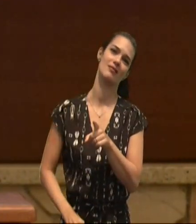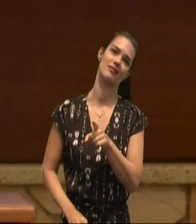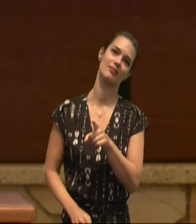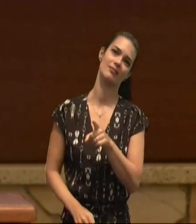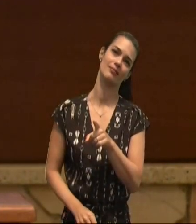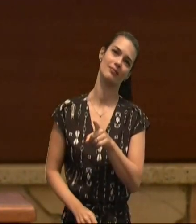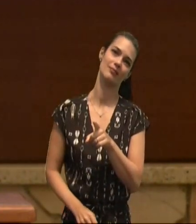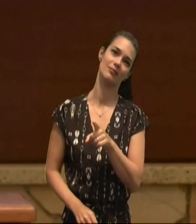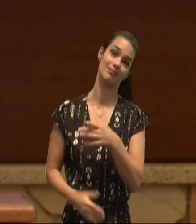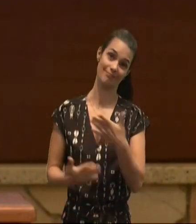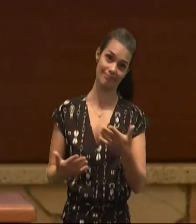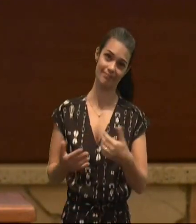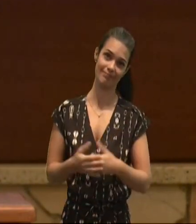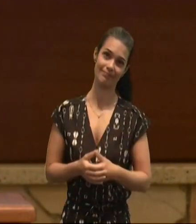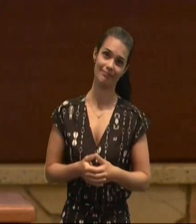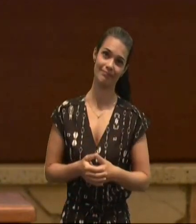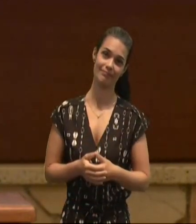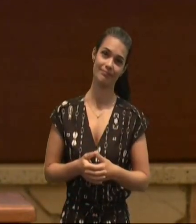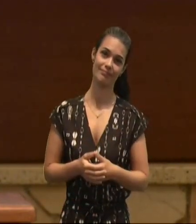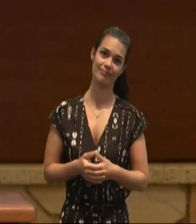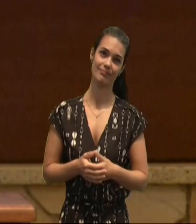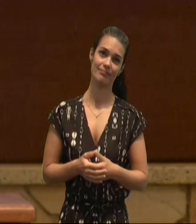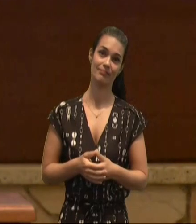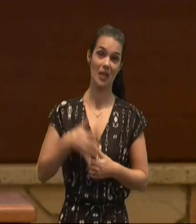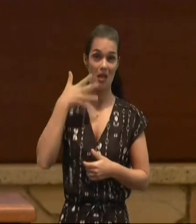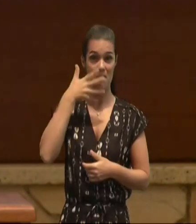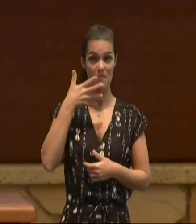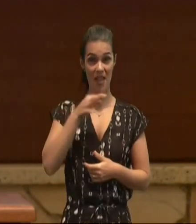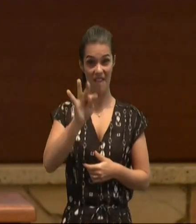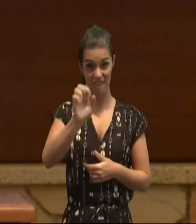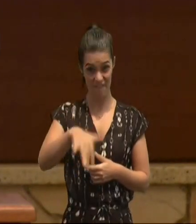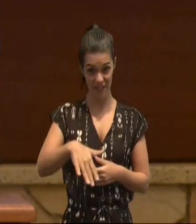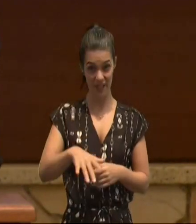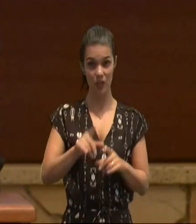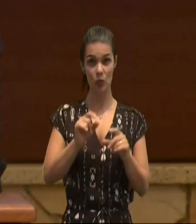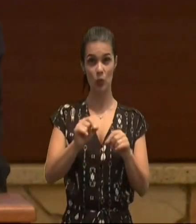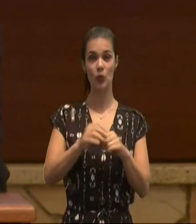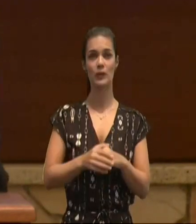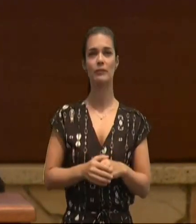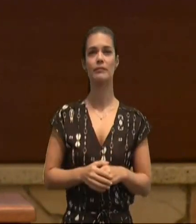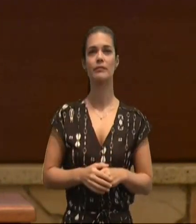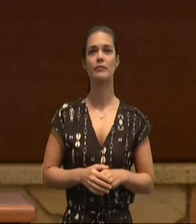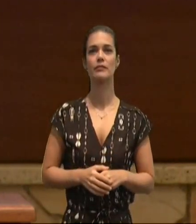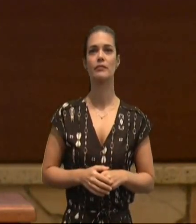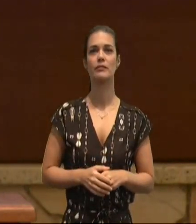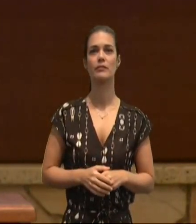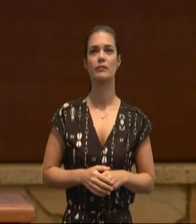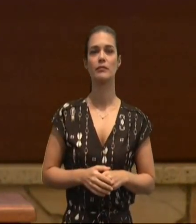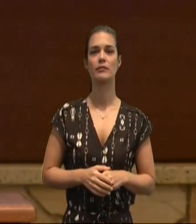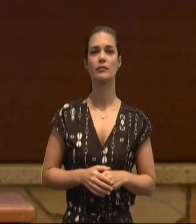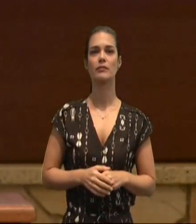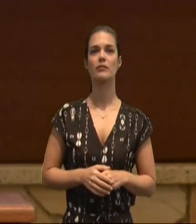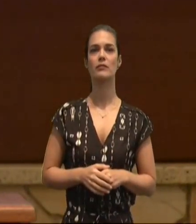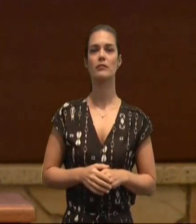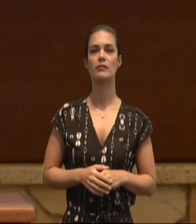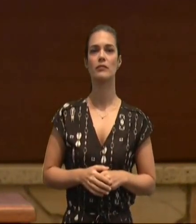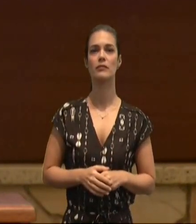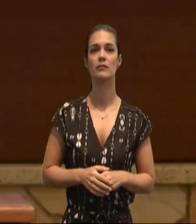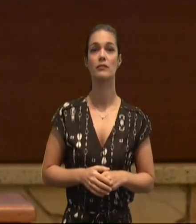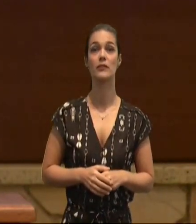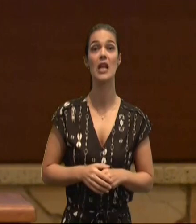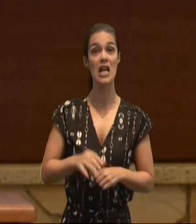que eu vou chegando ao final desta mensagem. Porque é exatamente depois destes episódios em que Samuel congrega o